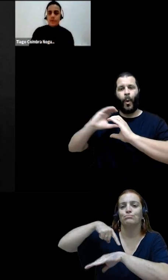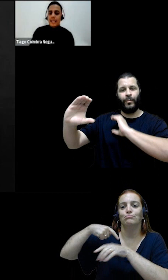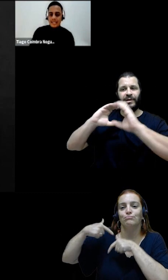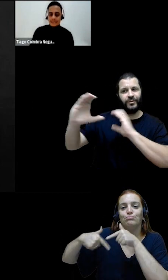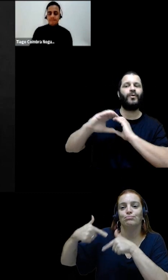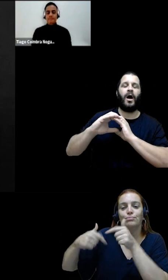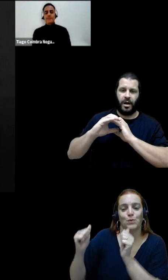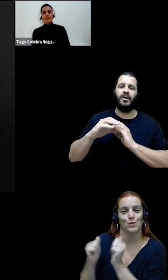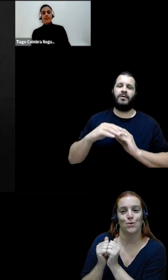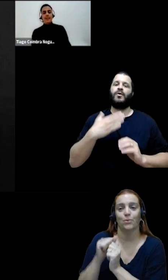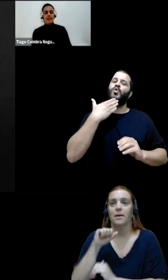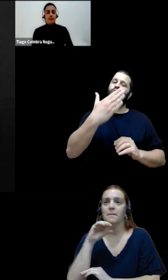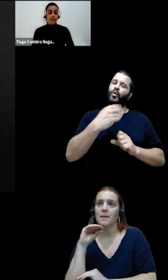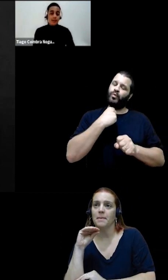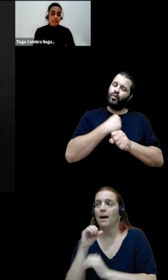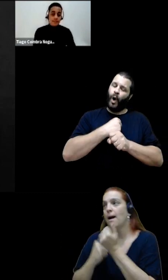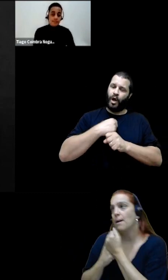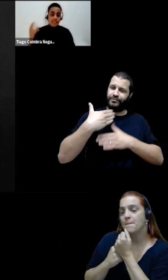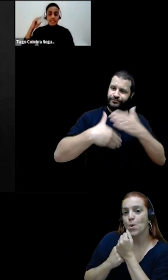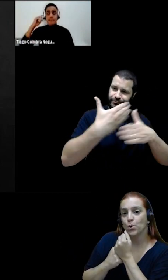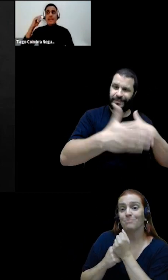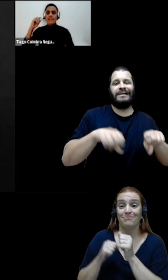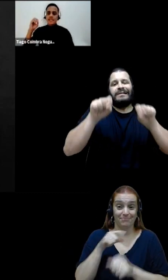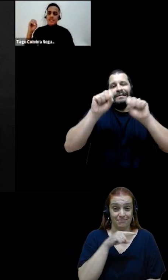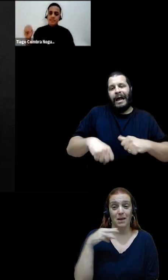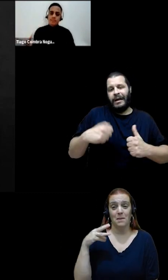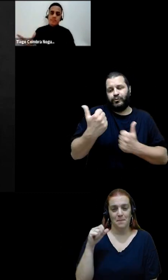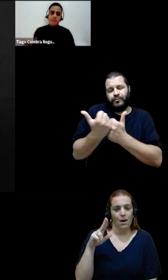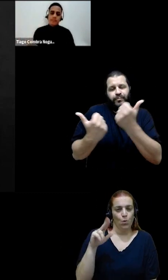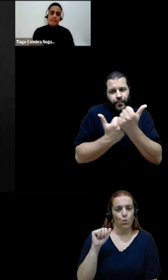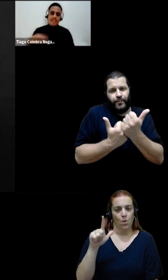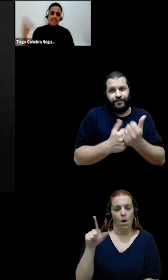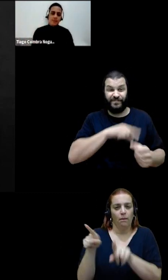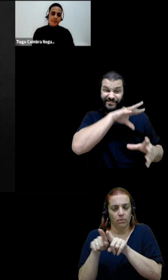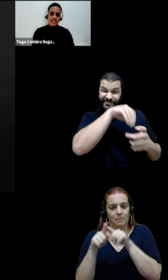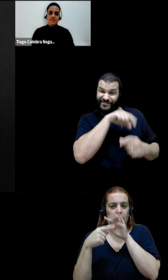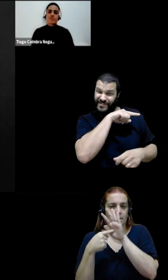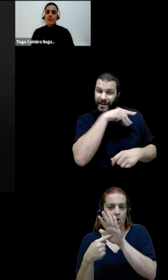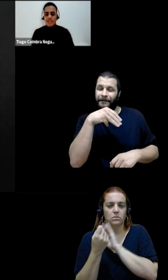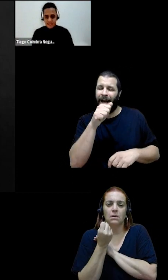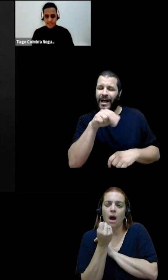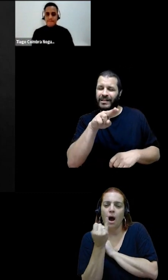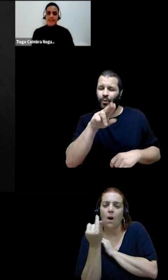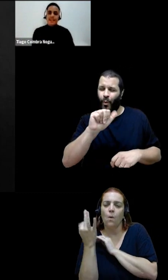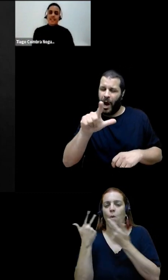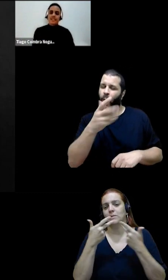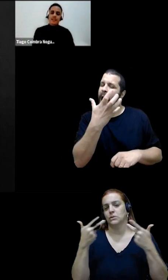seu colega. O manual possibilita também da gente apresentar